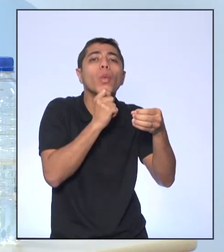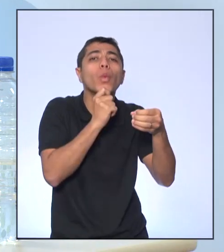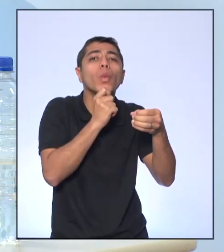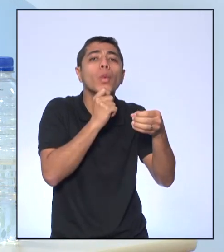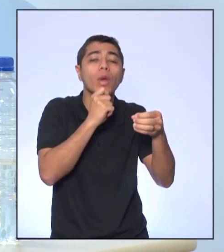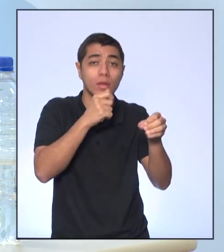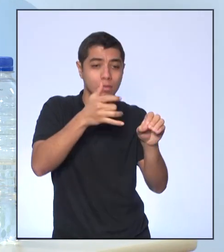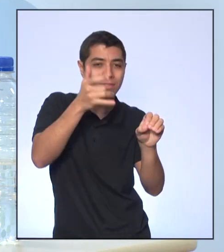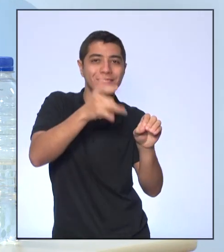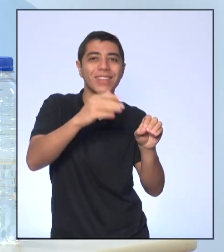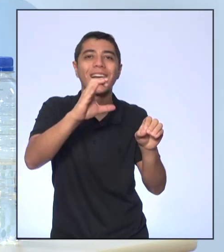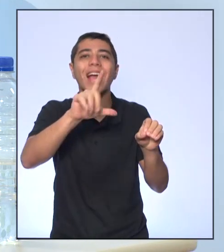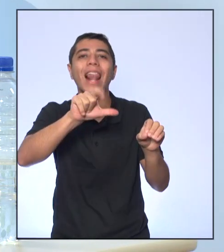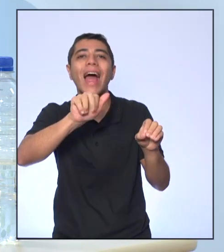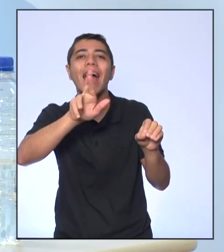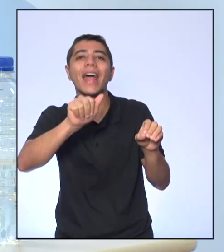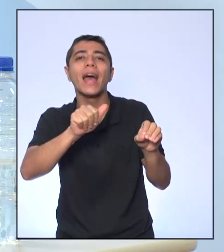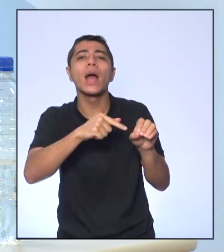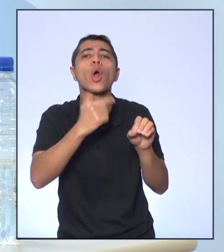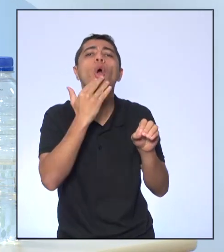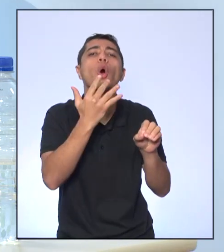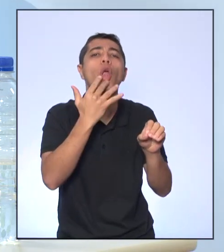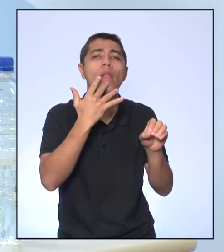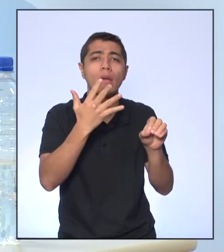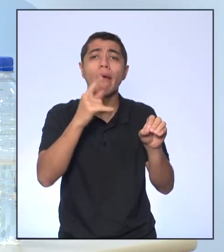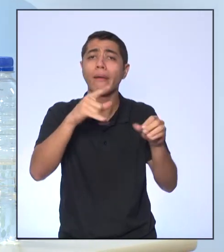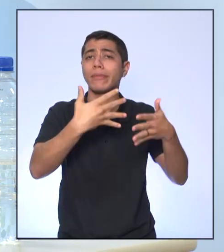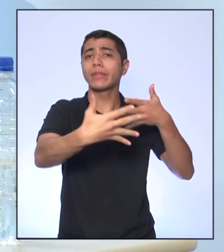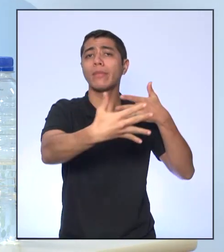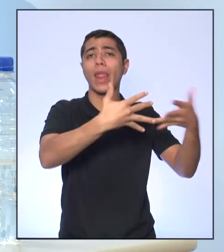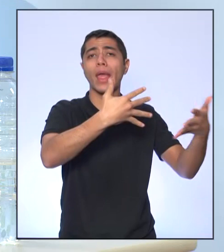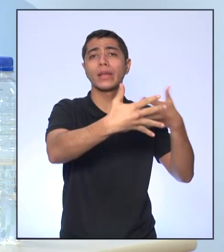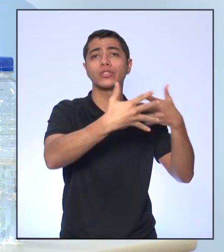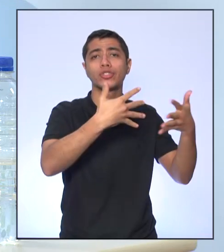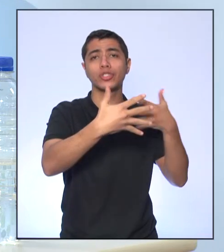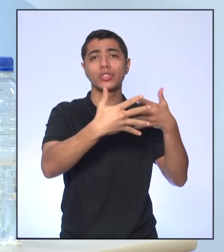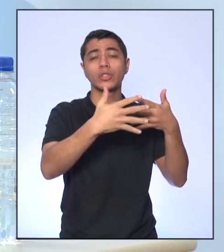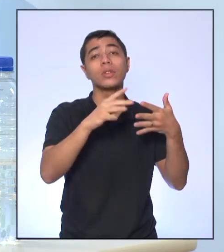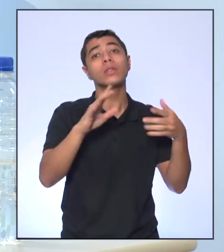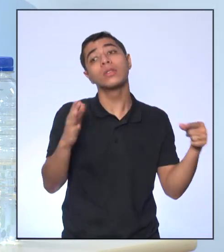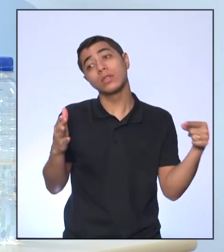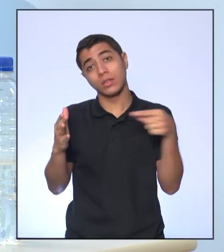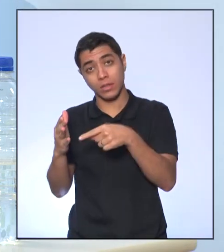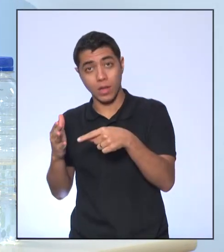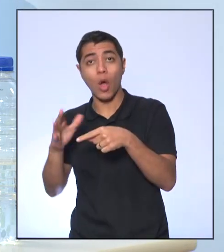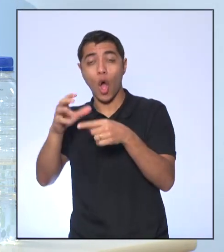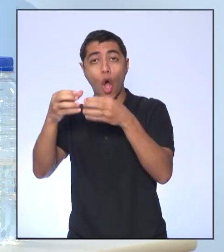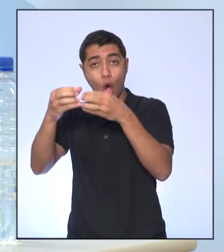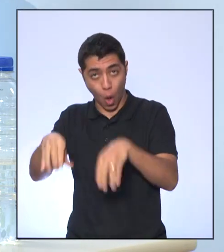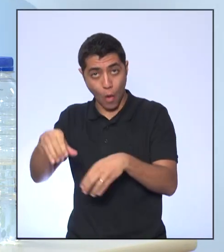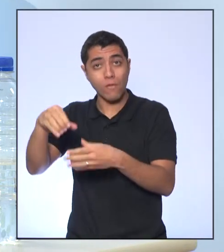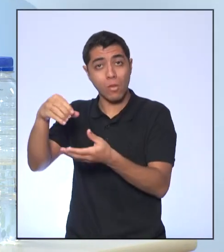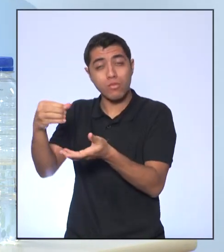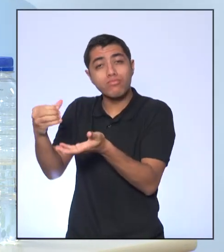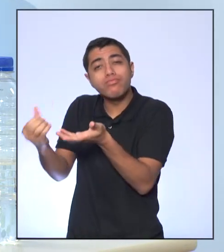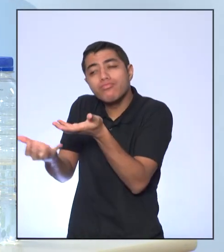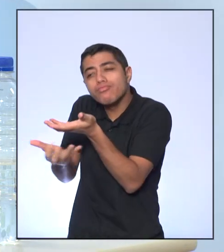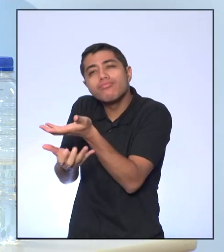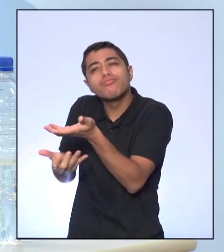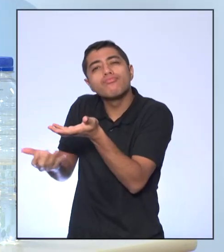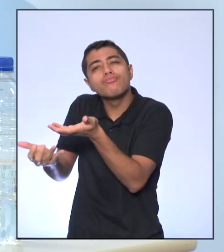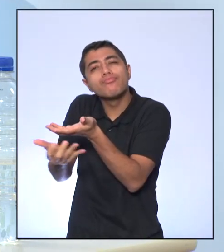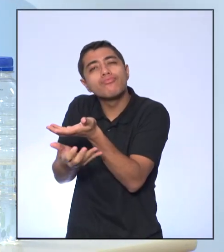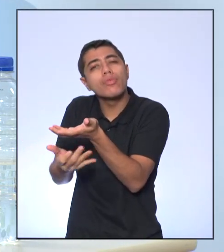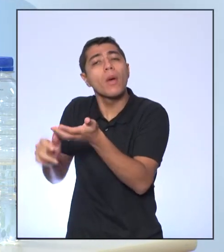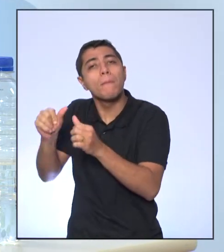transparente. Que cor que é a clara do meu ovo cozido? Branca. Ai, caramba, mudou a cor, mudou a